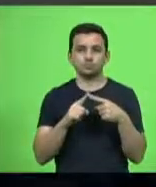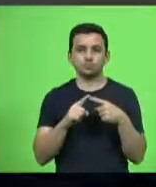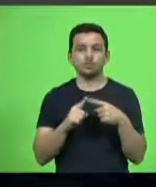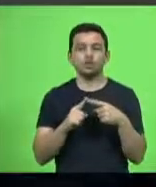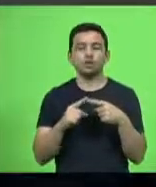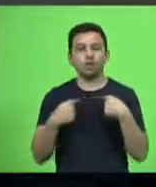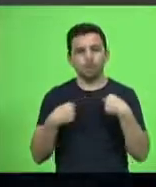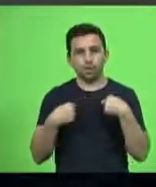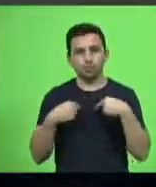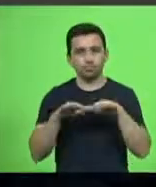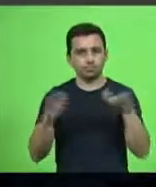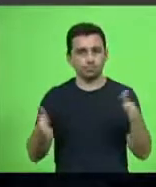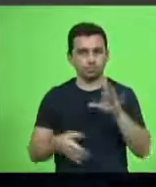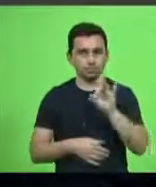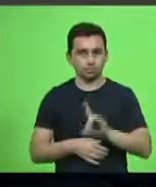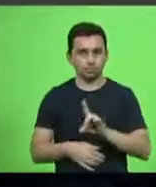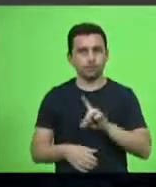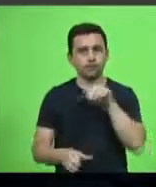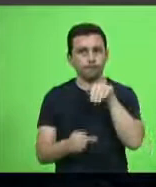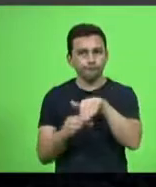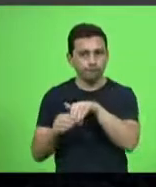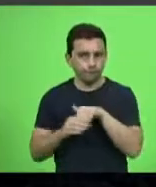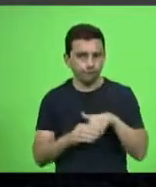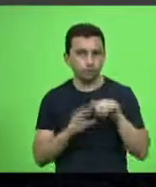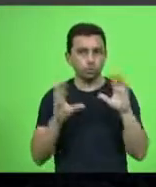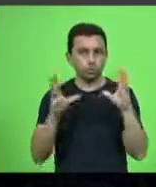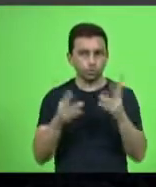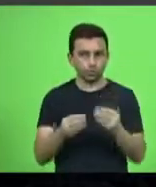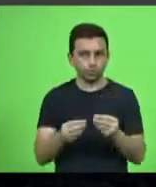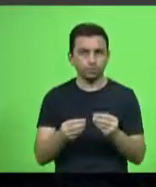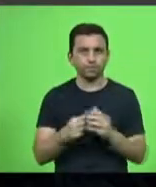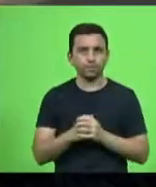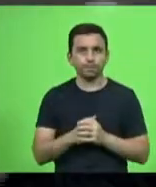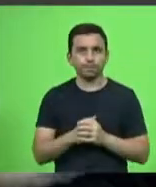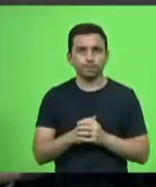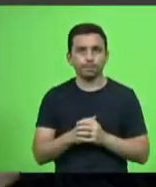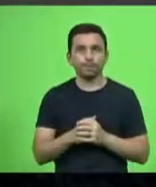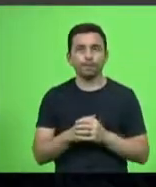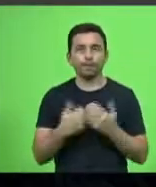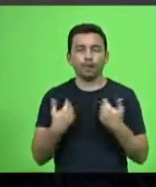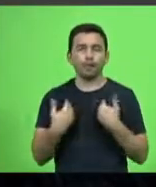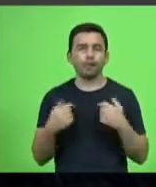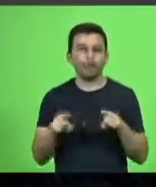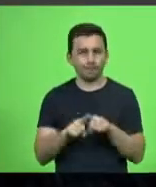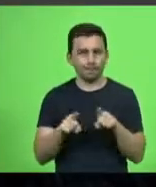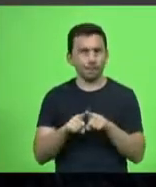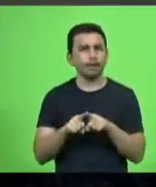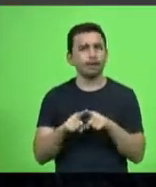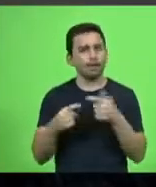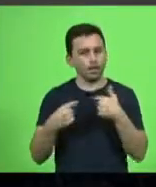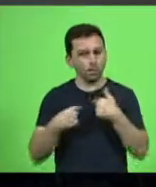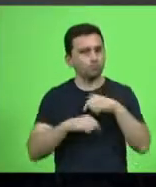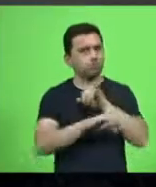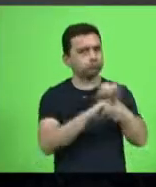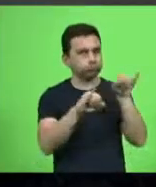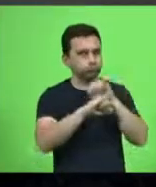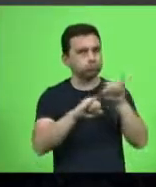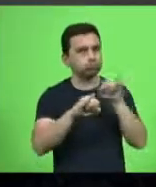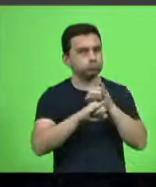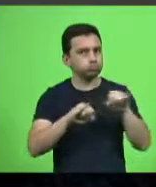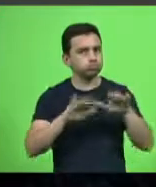mesa diretora, com o voto de todos os colegas, que ao qual eu levarei a sua fala à reunião da mesa